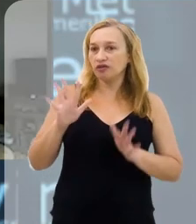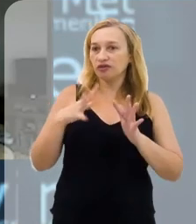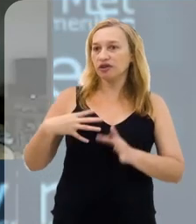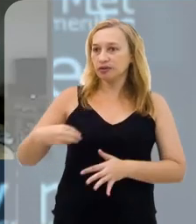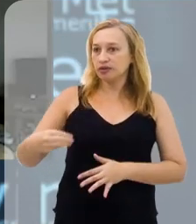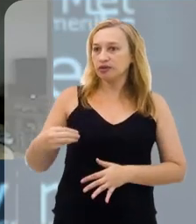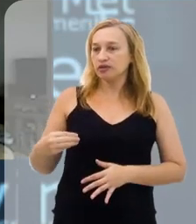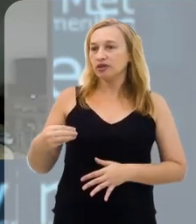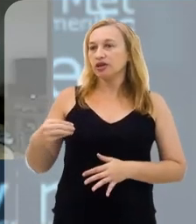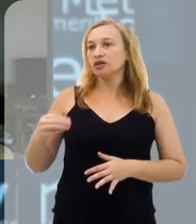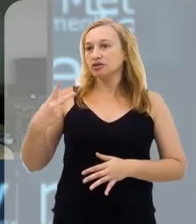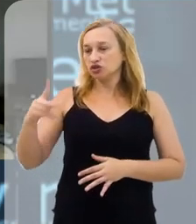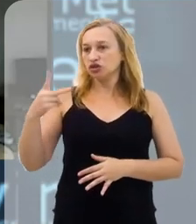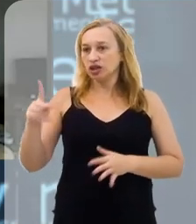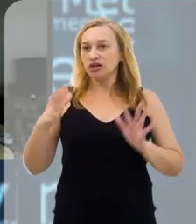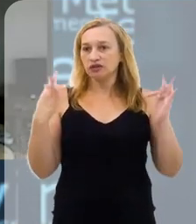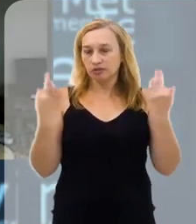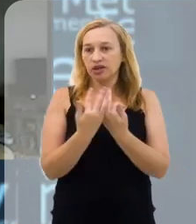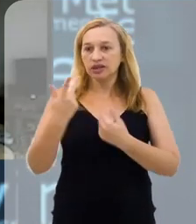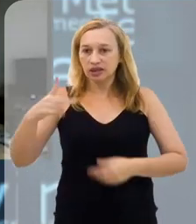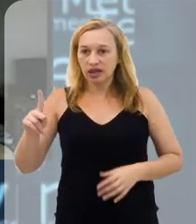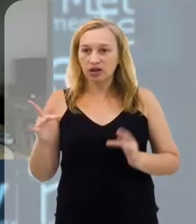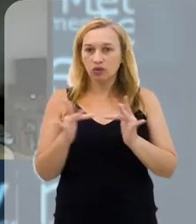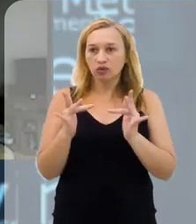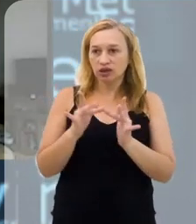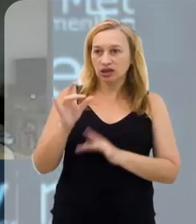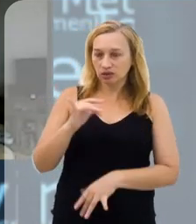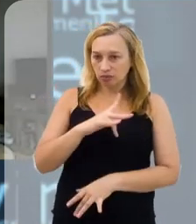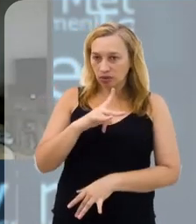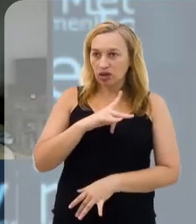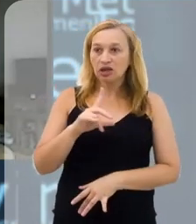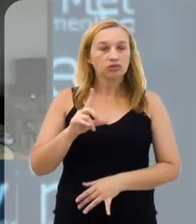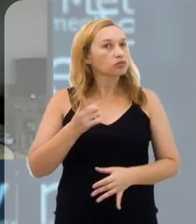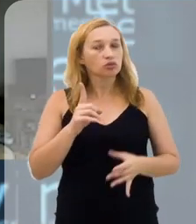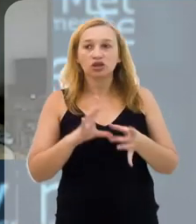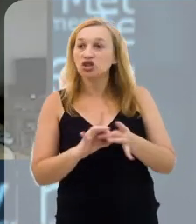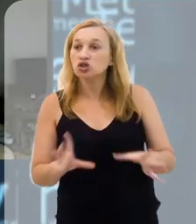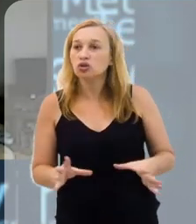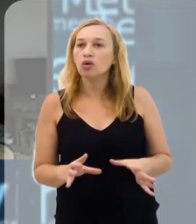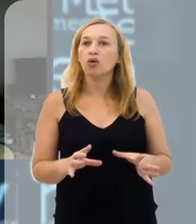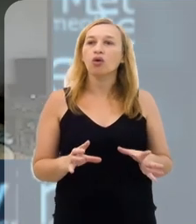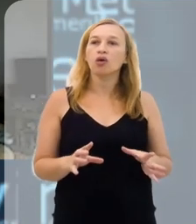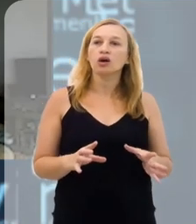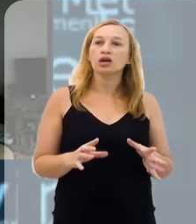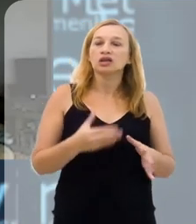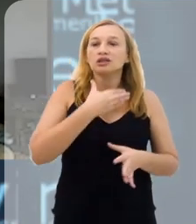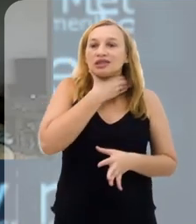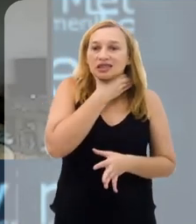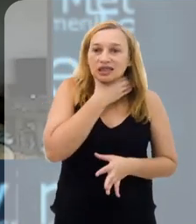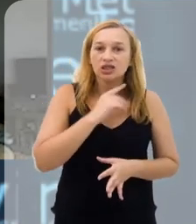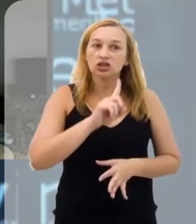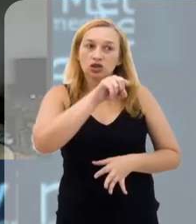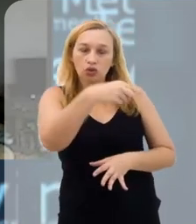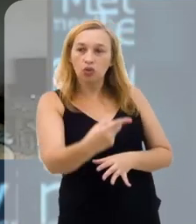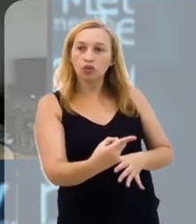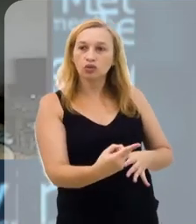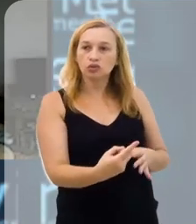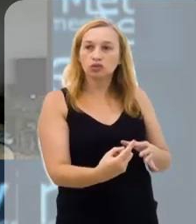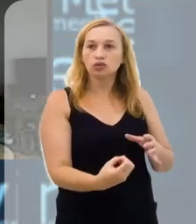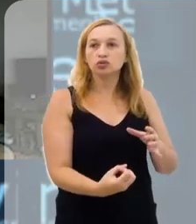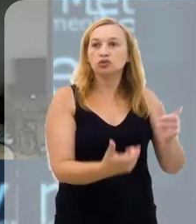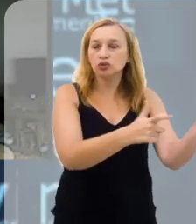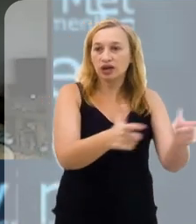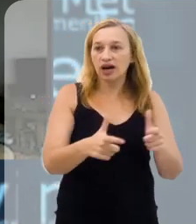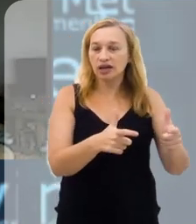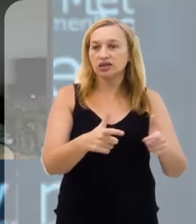numa van só com a família deles, só pessoas que estavam tendo contato entre si. E assim, não deixou a gente entrar na crise